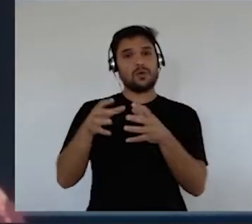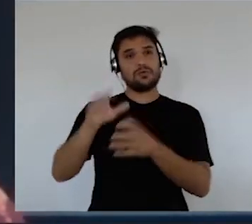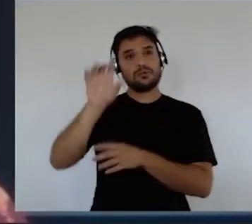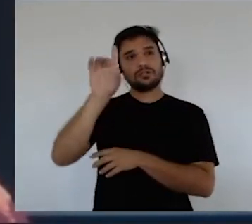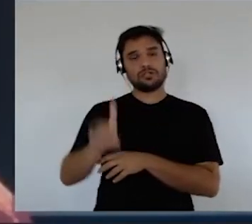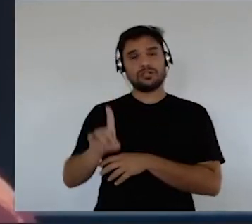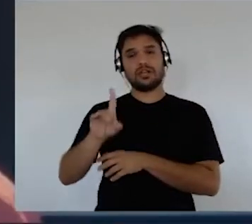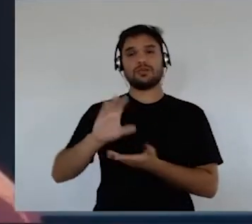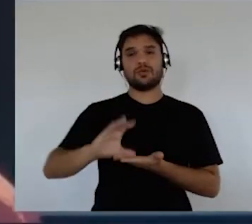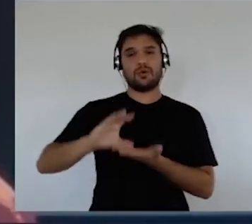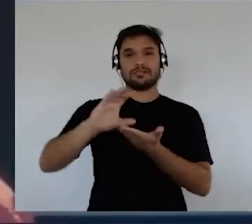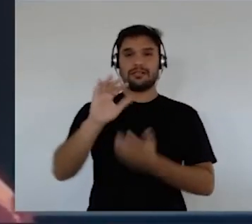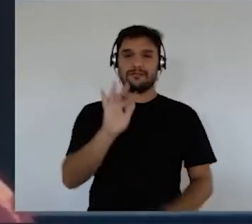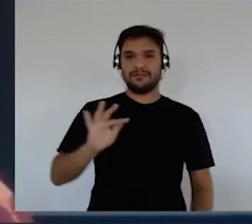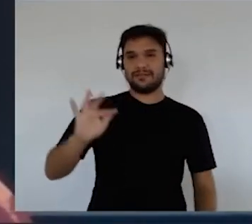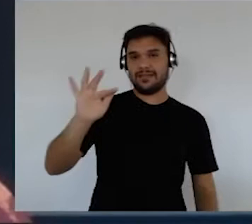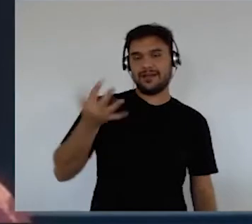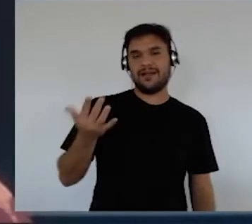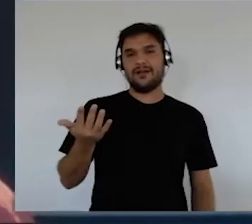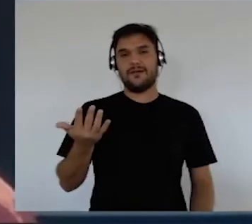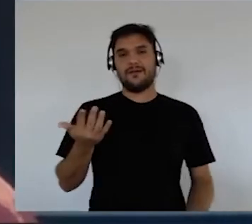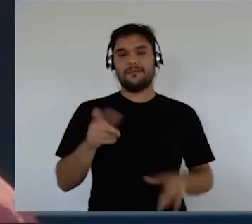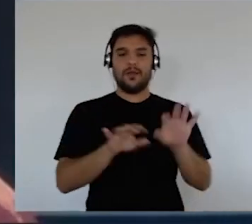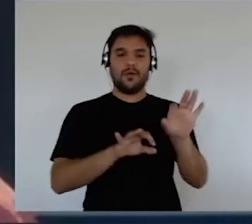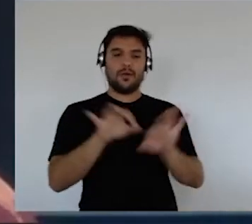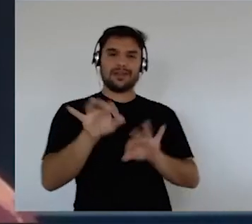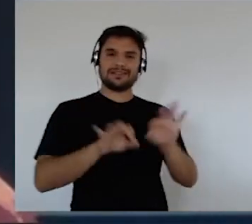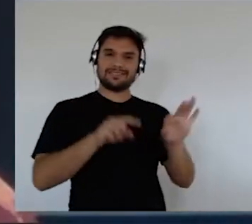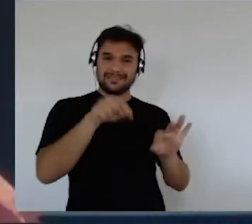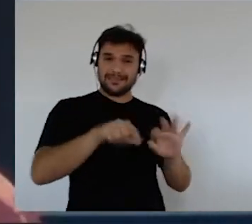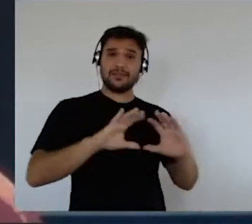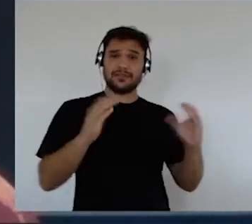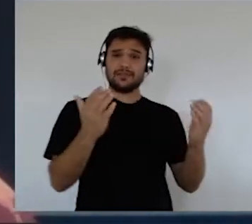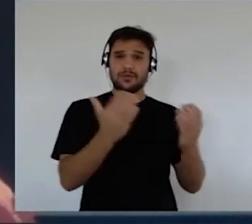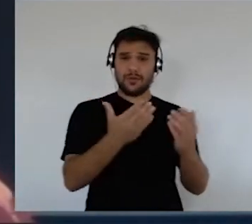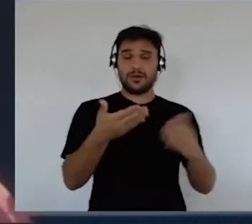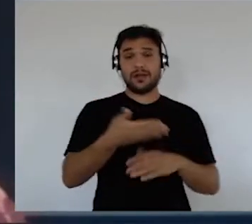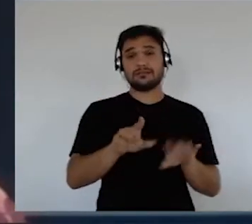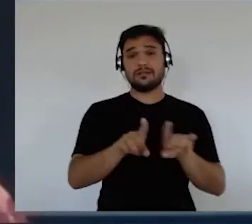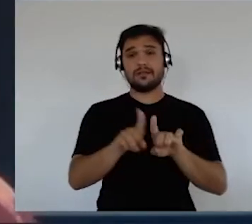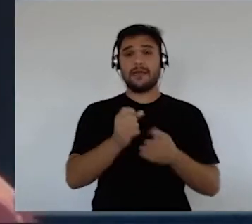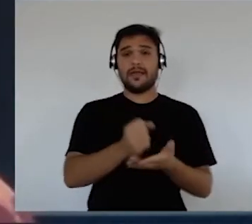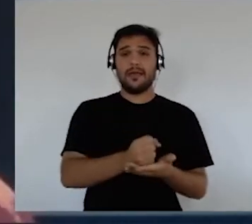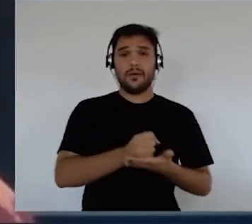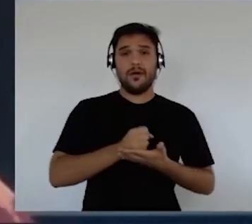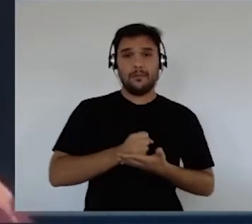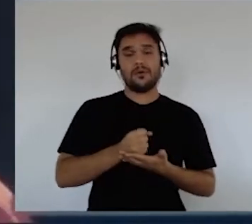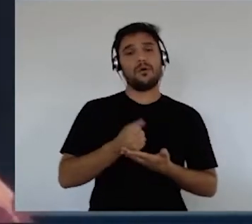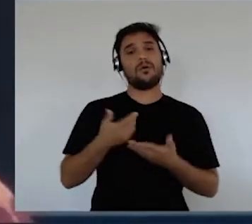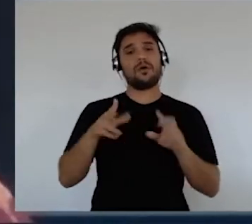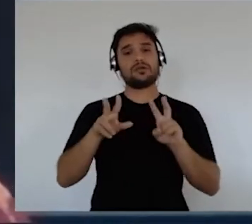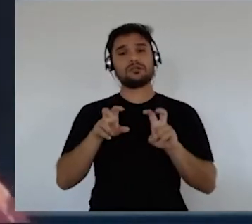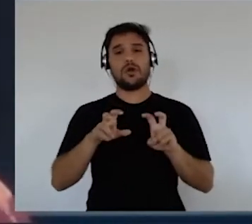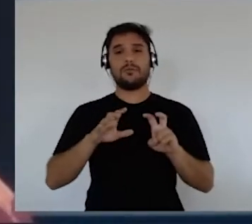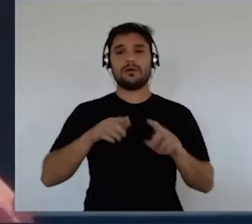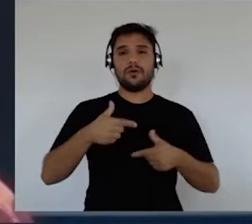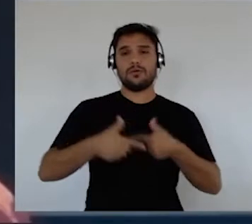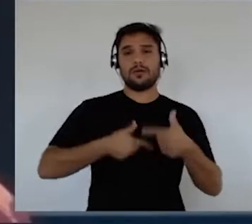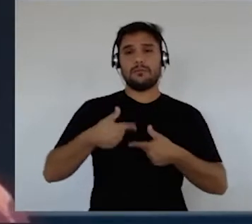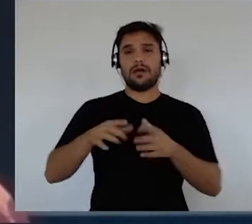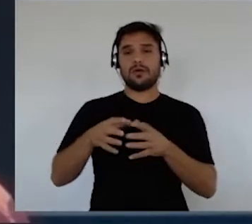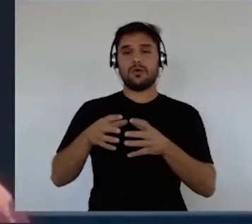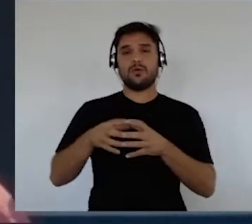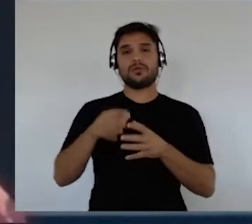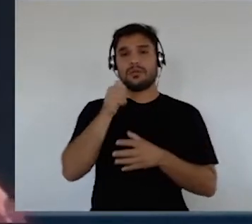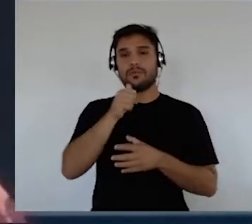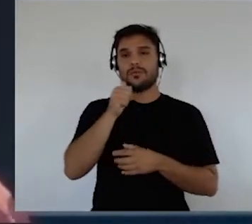Conselho Federal, não só pela organização do evento, mas por todo o apoio em relação à atuação da Comissão Nacional